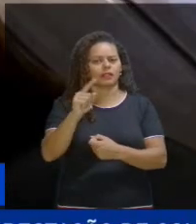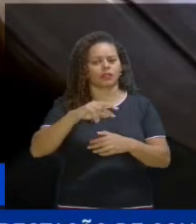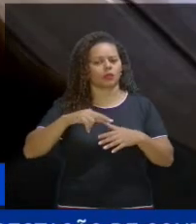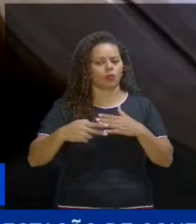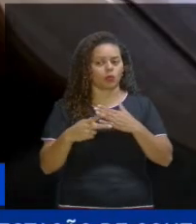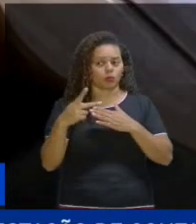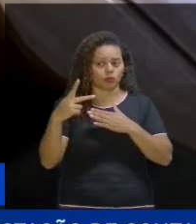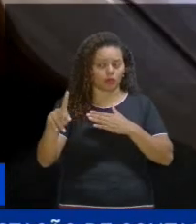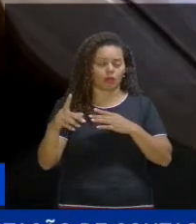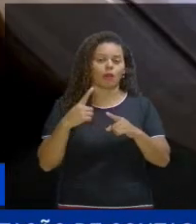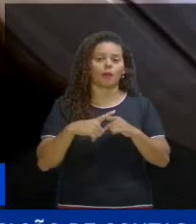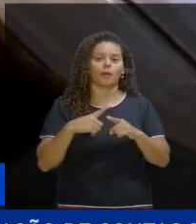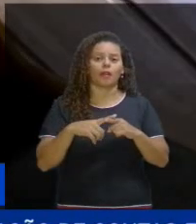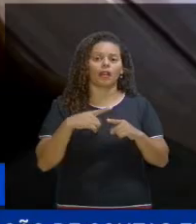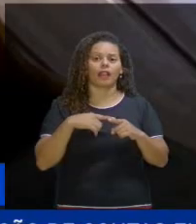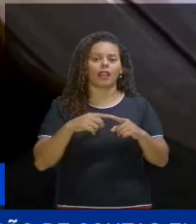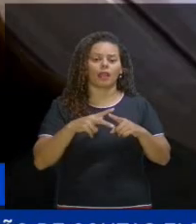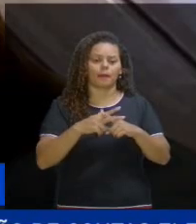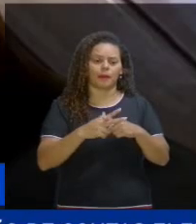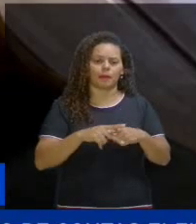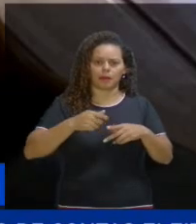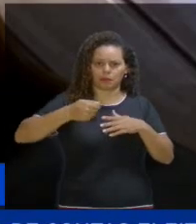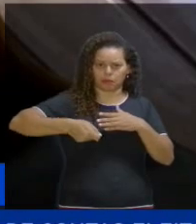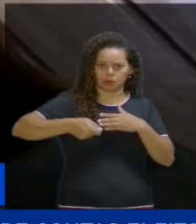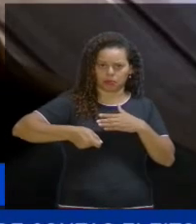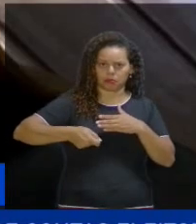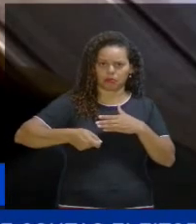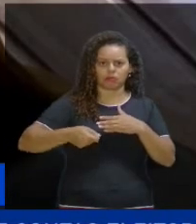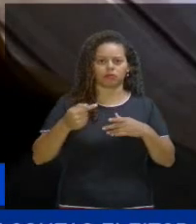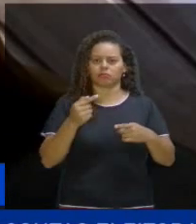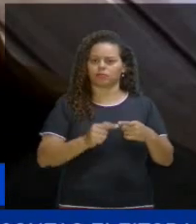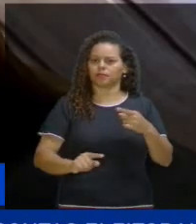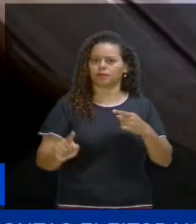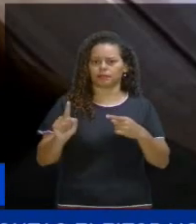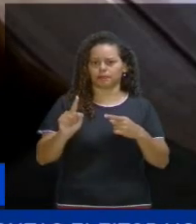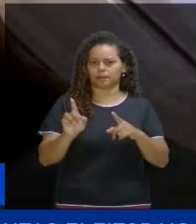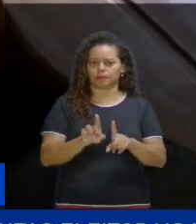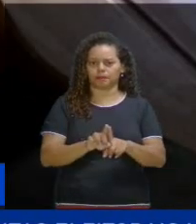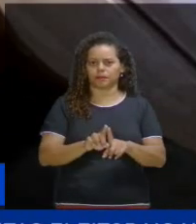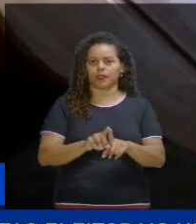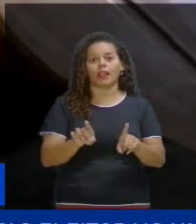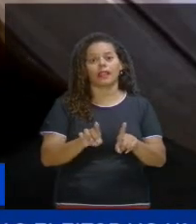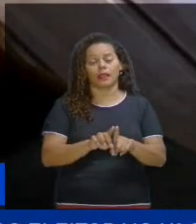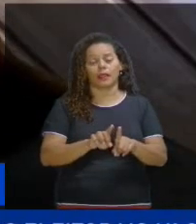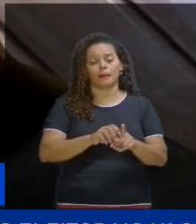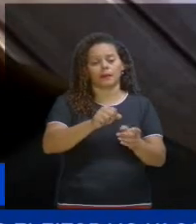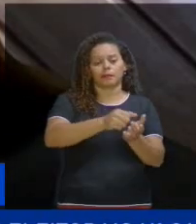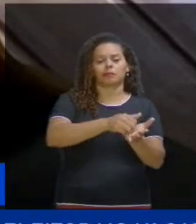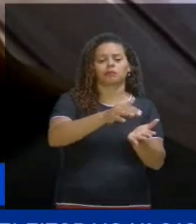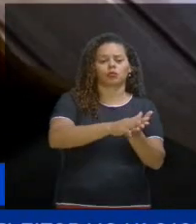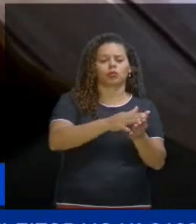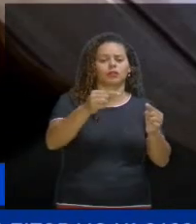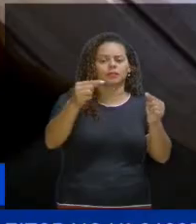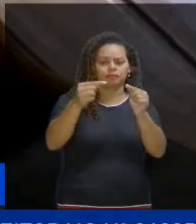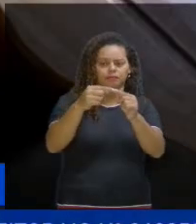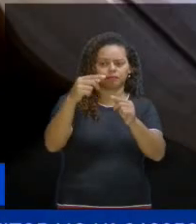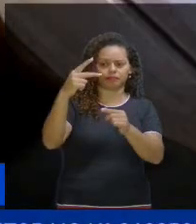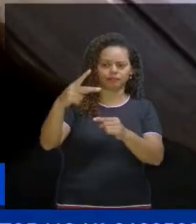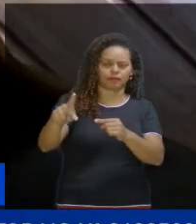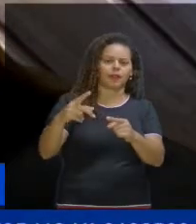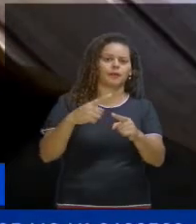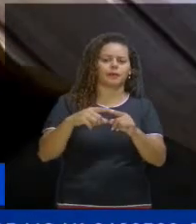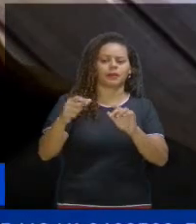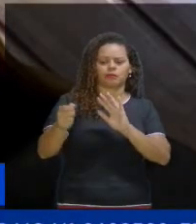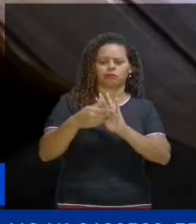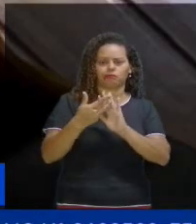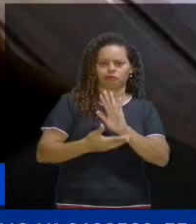não provimento do recurso, com consequente manutenção da sentença em todos os seus termos, inclusive no que tange à multa aplicada em razão da interposição de embargos